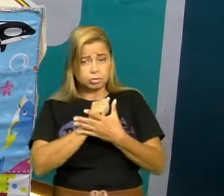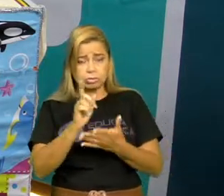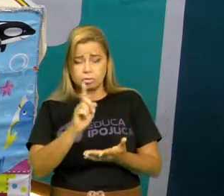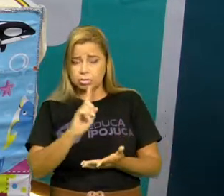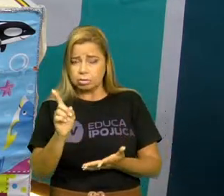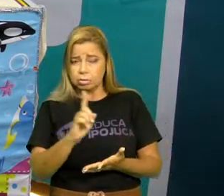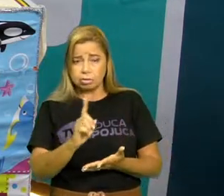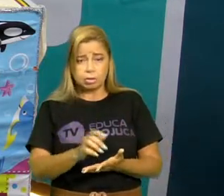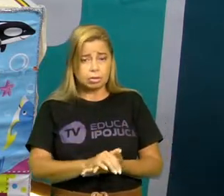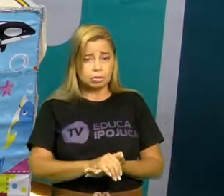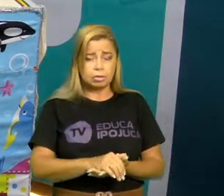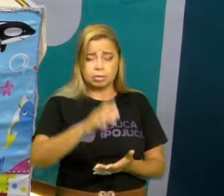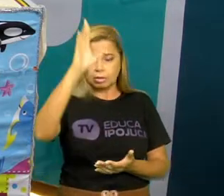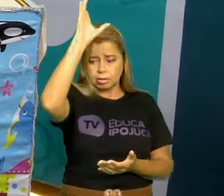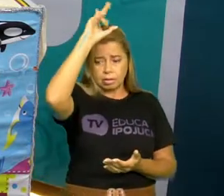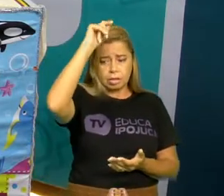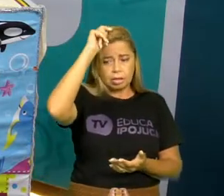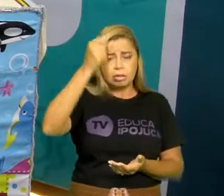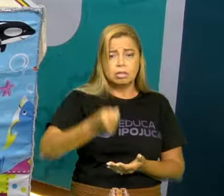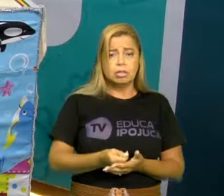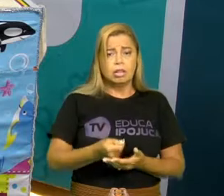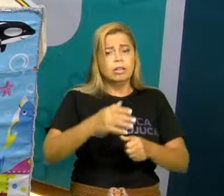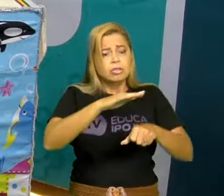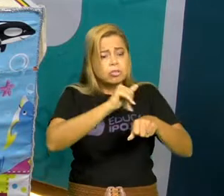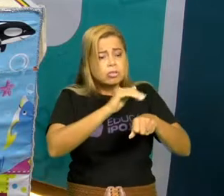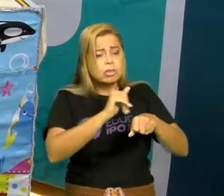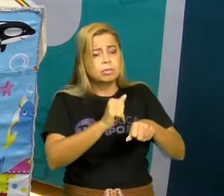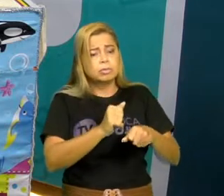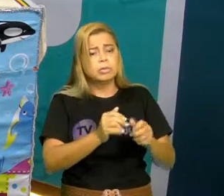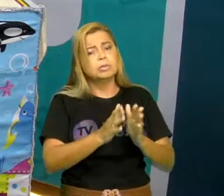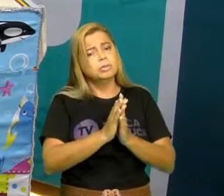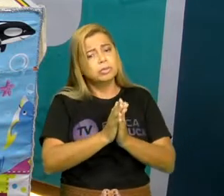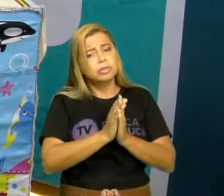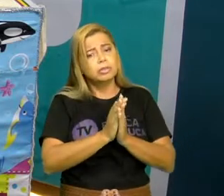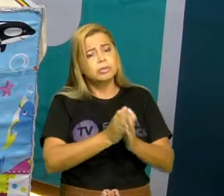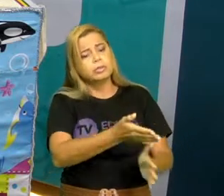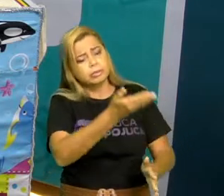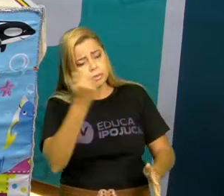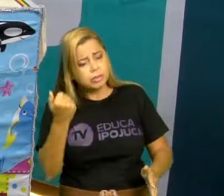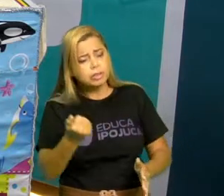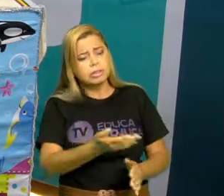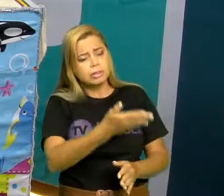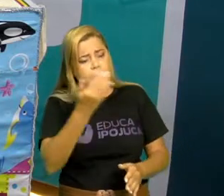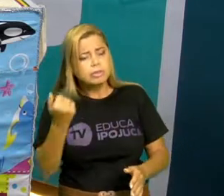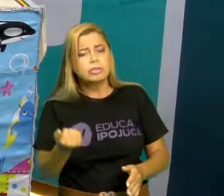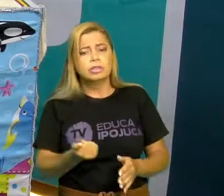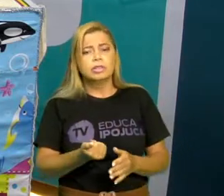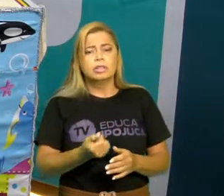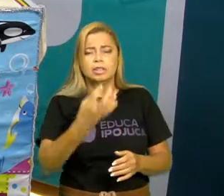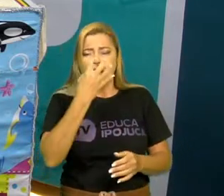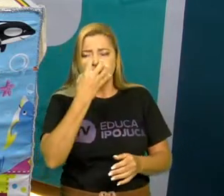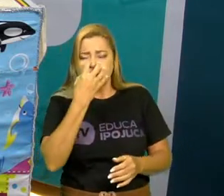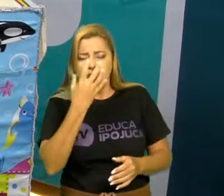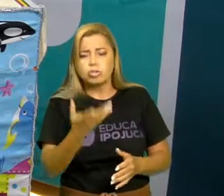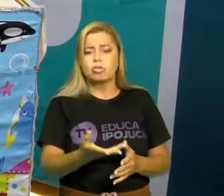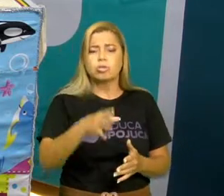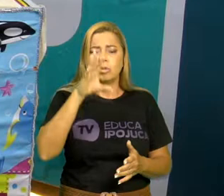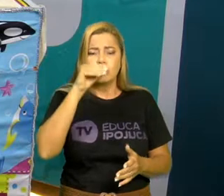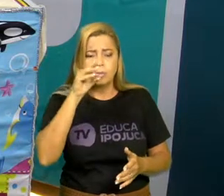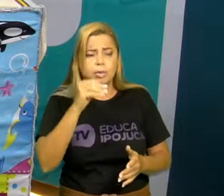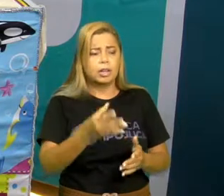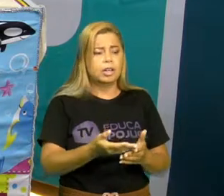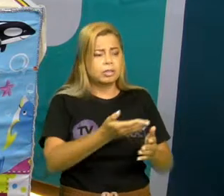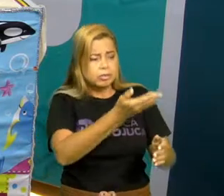A galinha chamou um por um, gente, vamos me ajudar a fazer um bolo. Eu já plantei, eu já